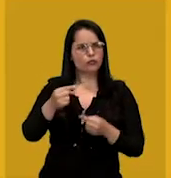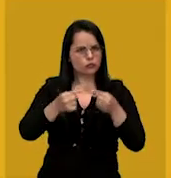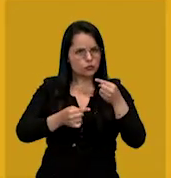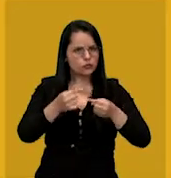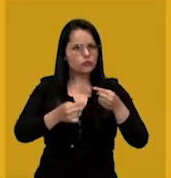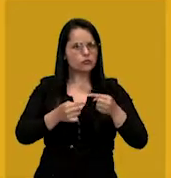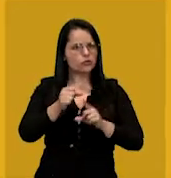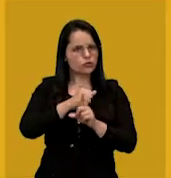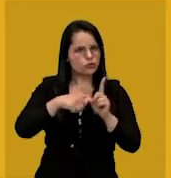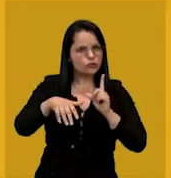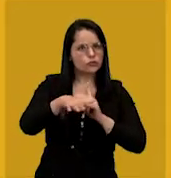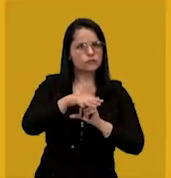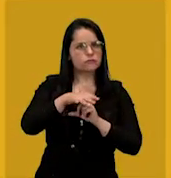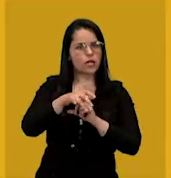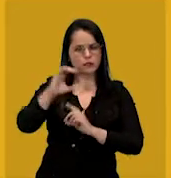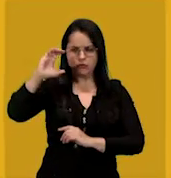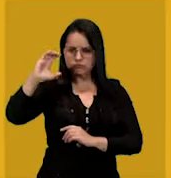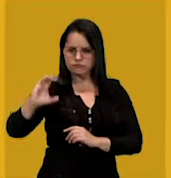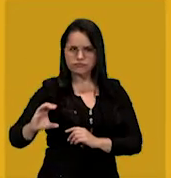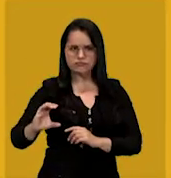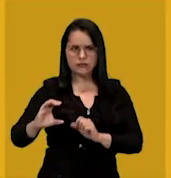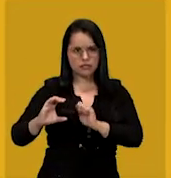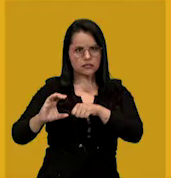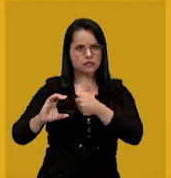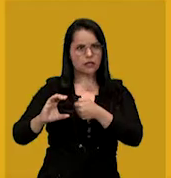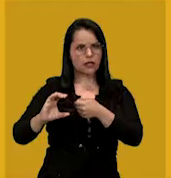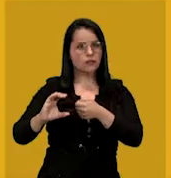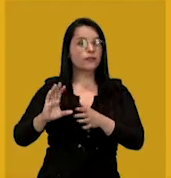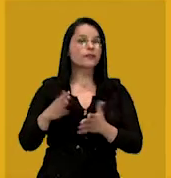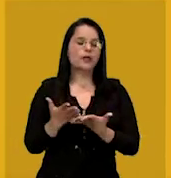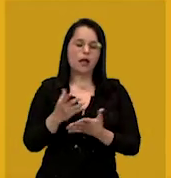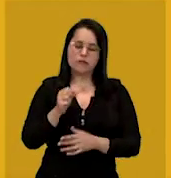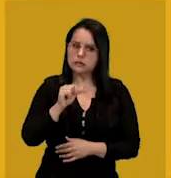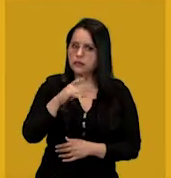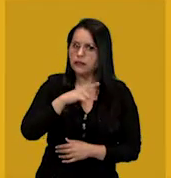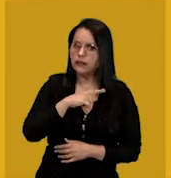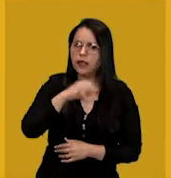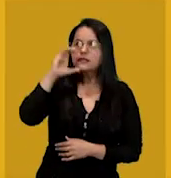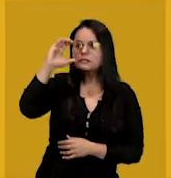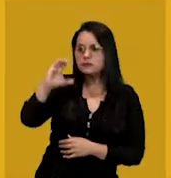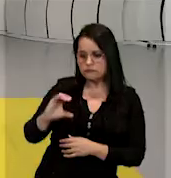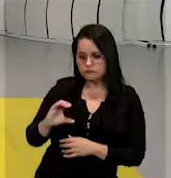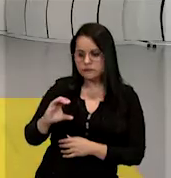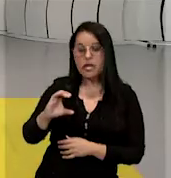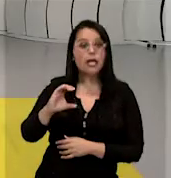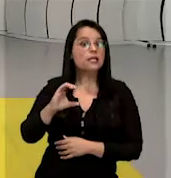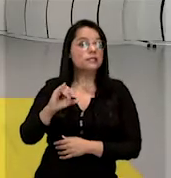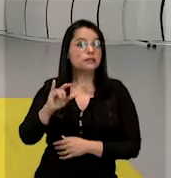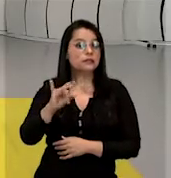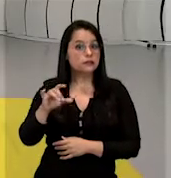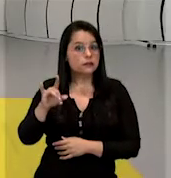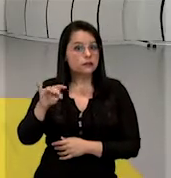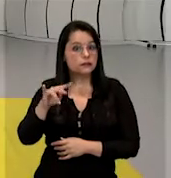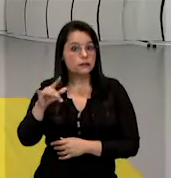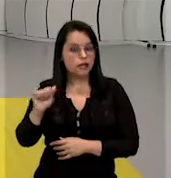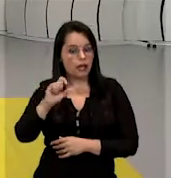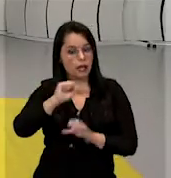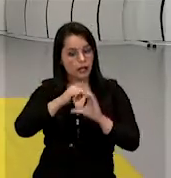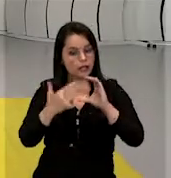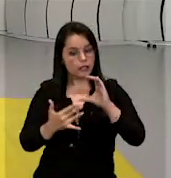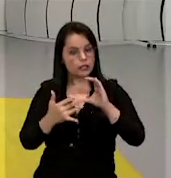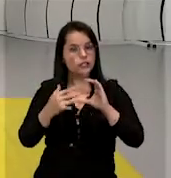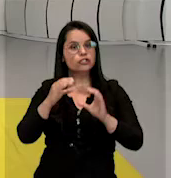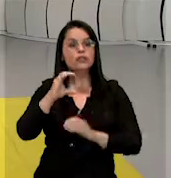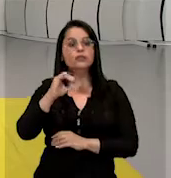e sociais. Quem tem cidadania é o cidadão. Então, cidadania é uma característica de quem